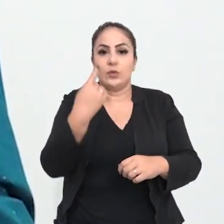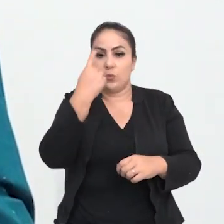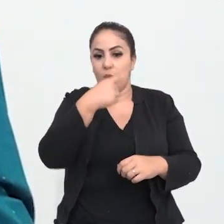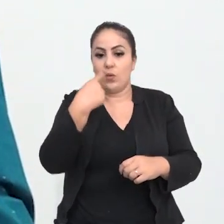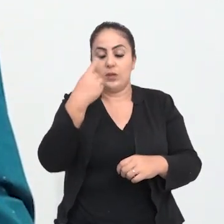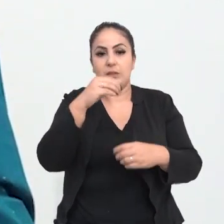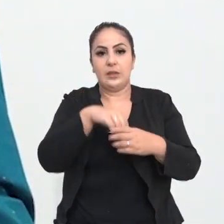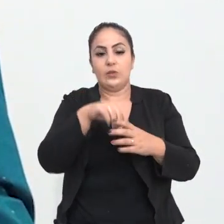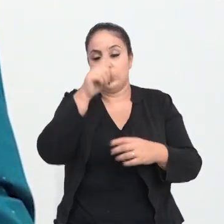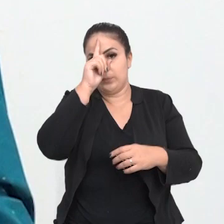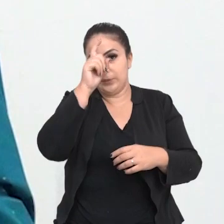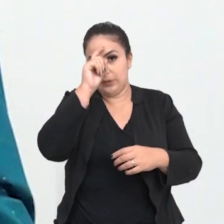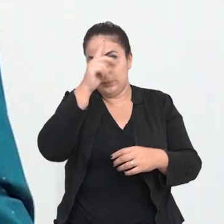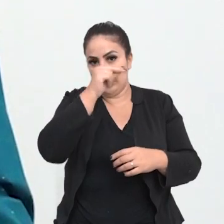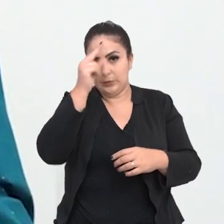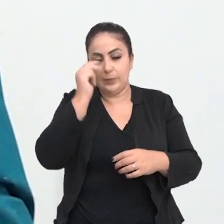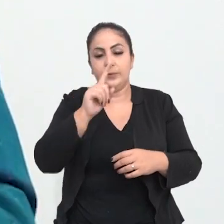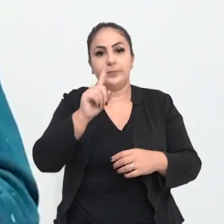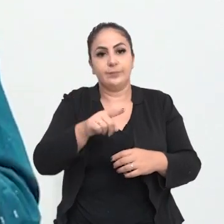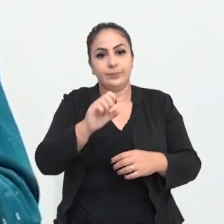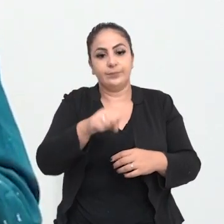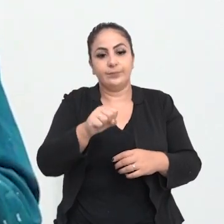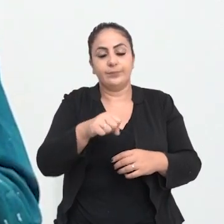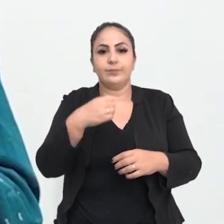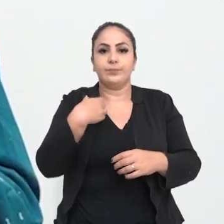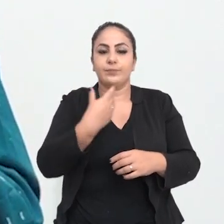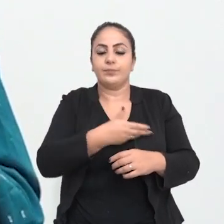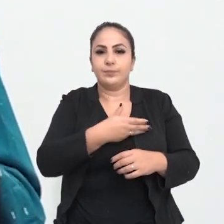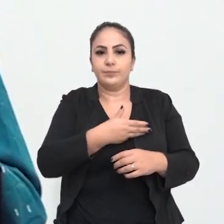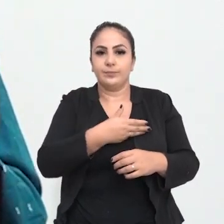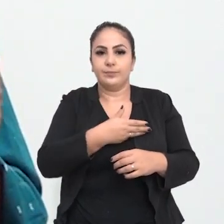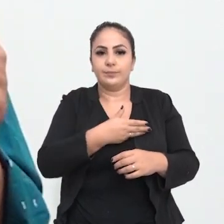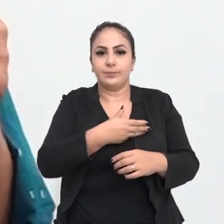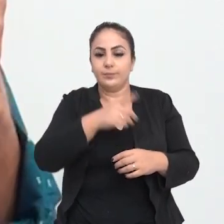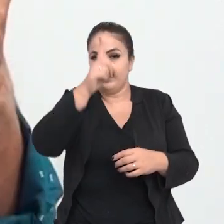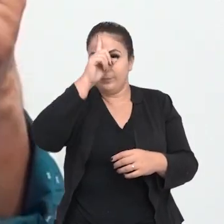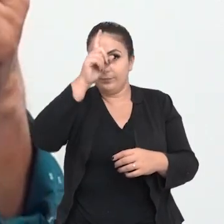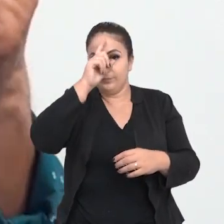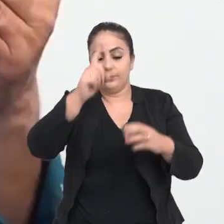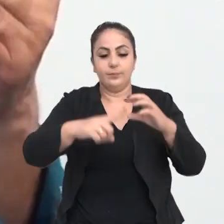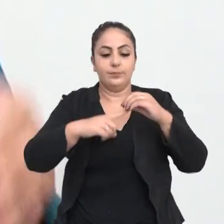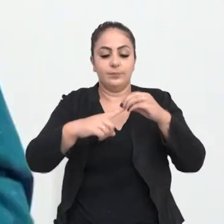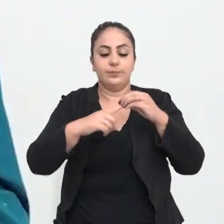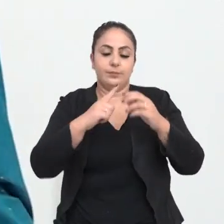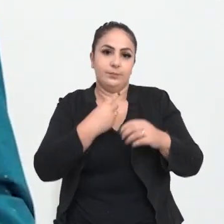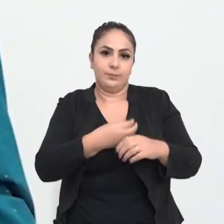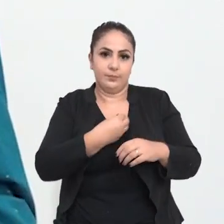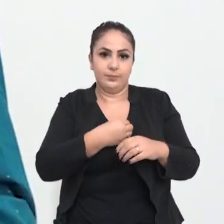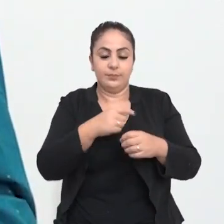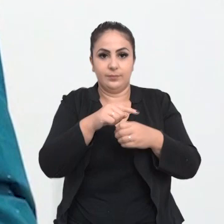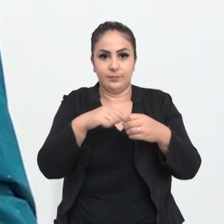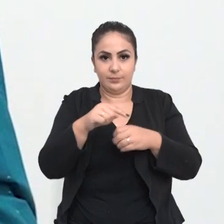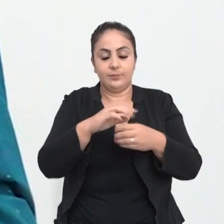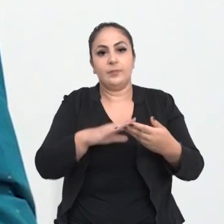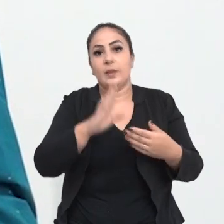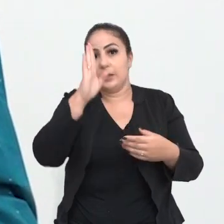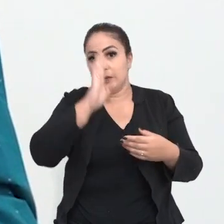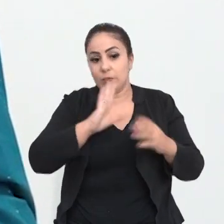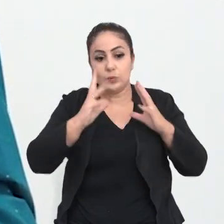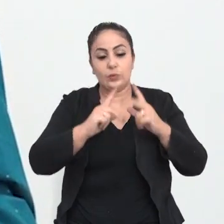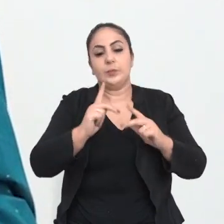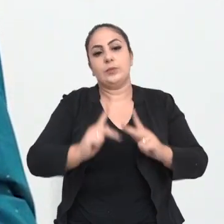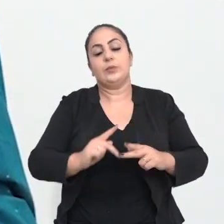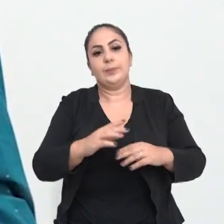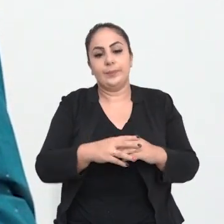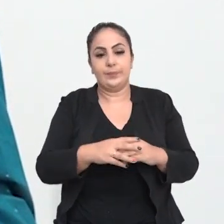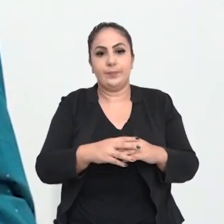24 horas dentro do hospital municipal, que é o nosso hospital principal que tem na cidade,